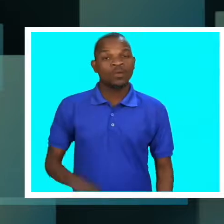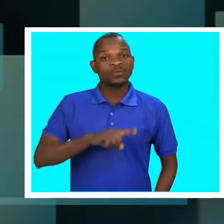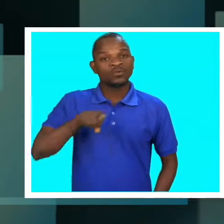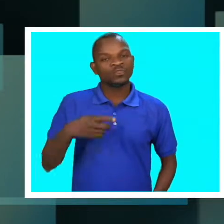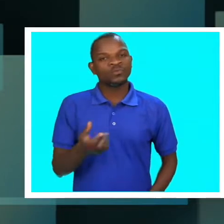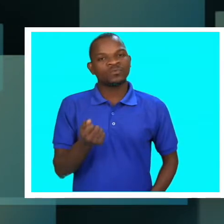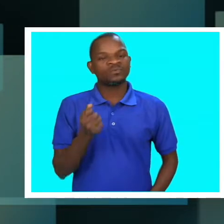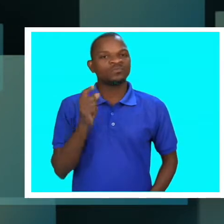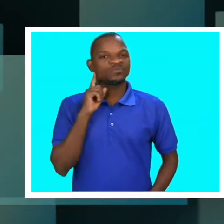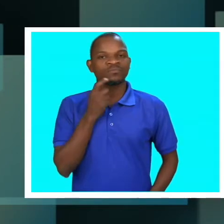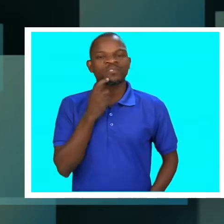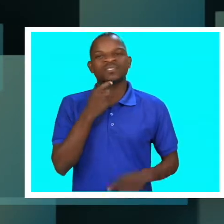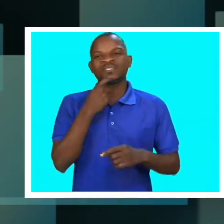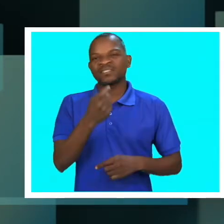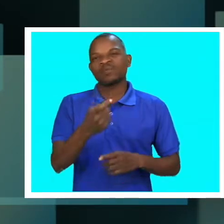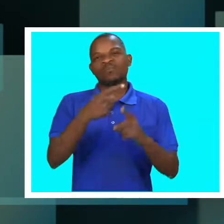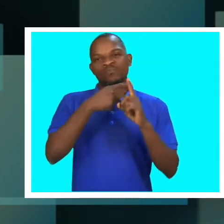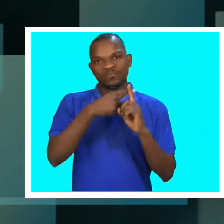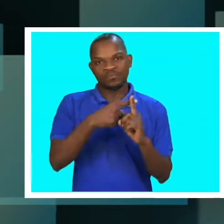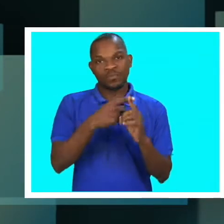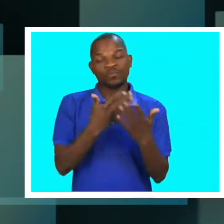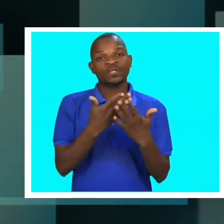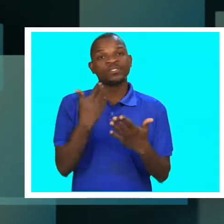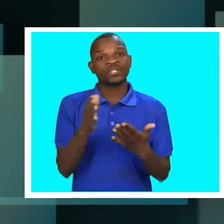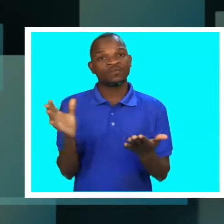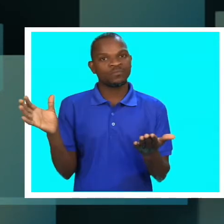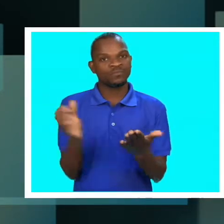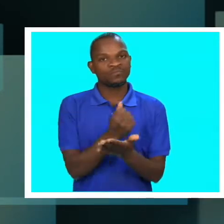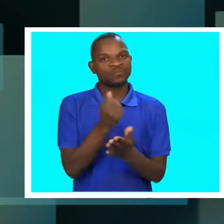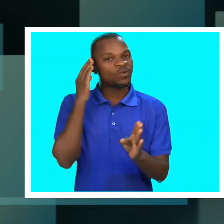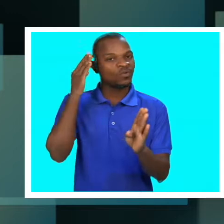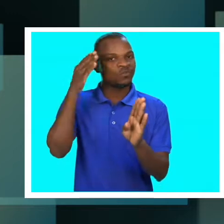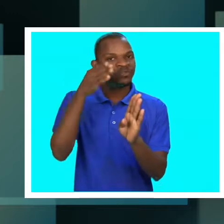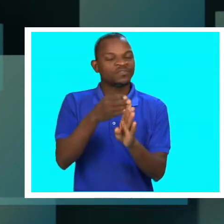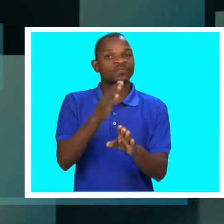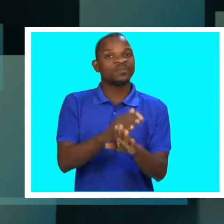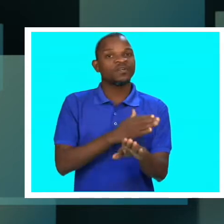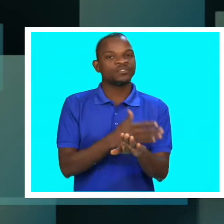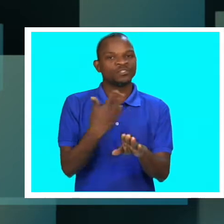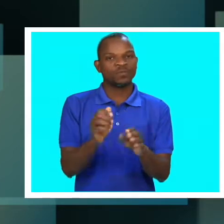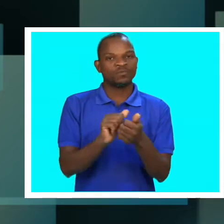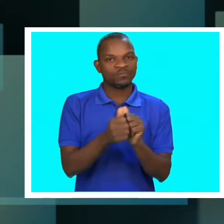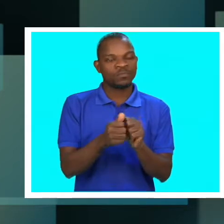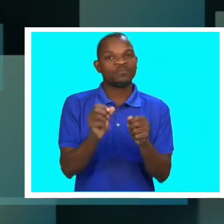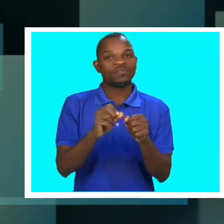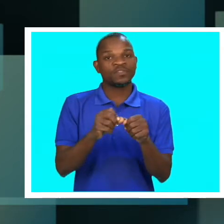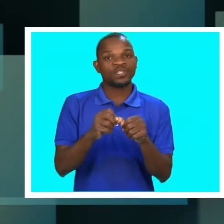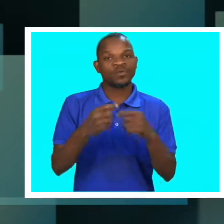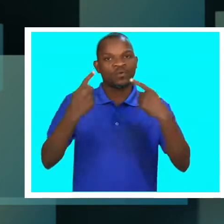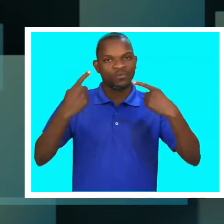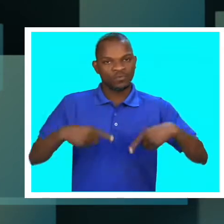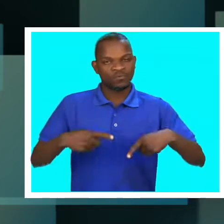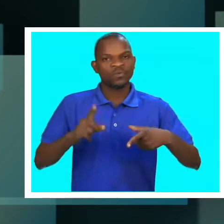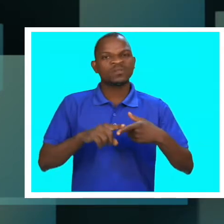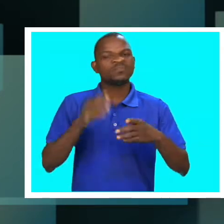Só podemos dizer positivo porque foram atingidos os objetivos que traçamos para a realização deste